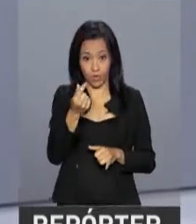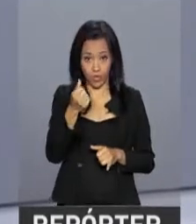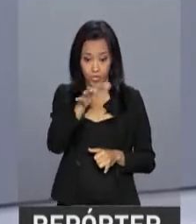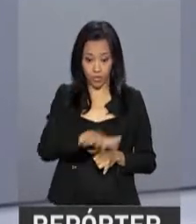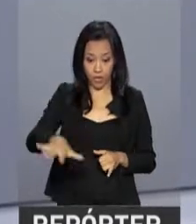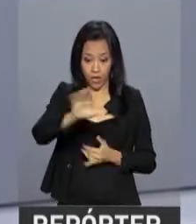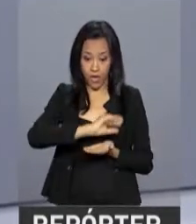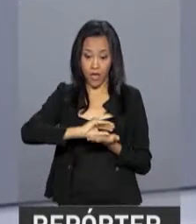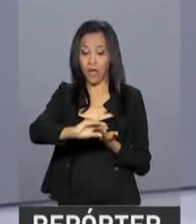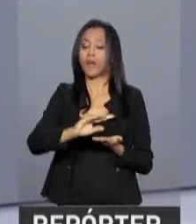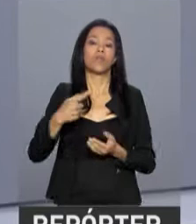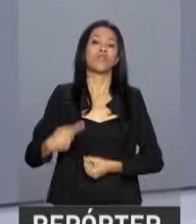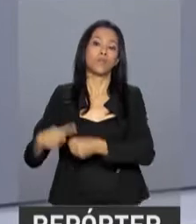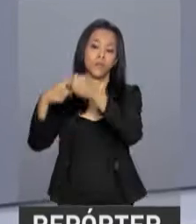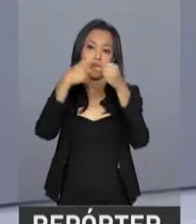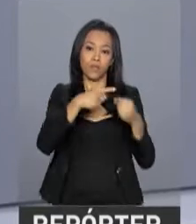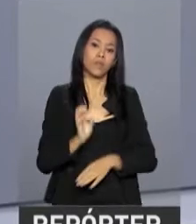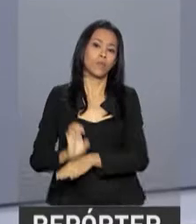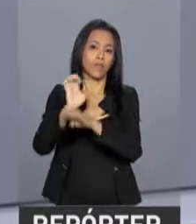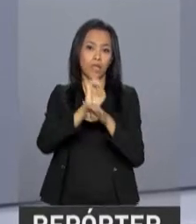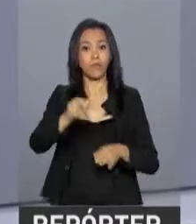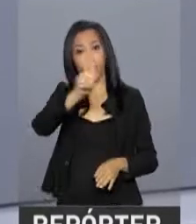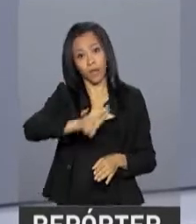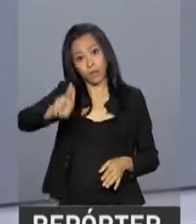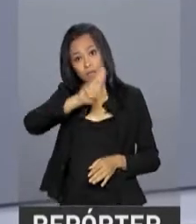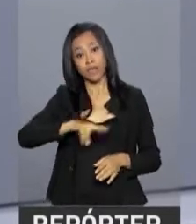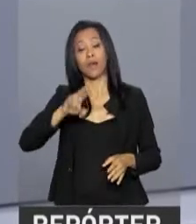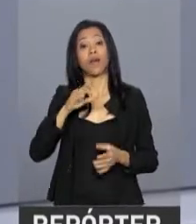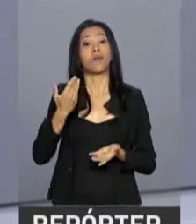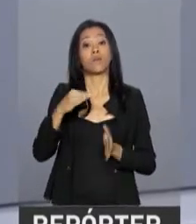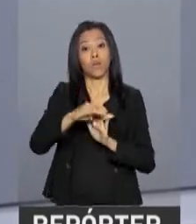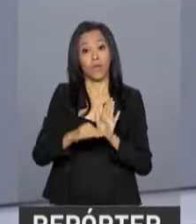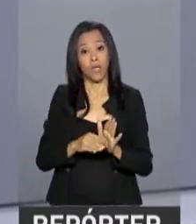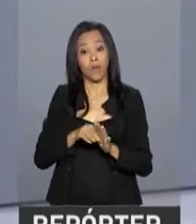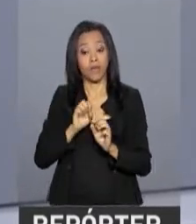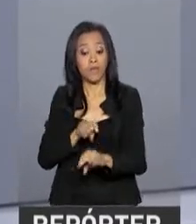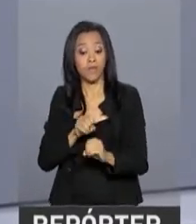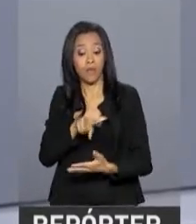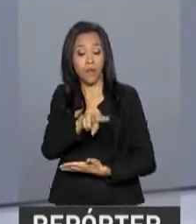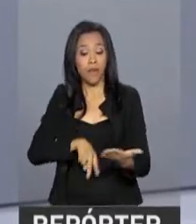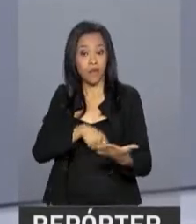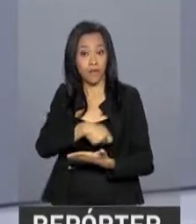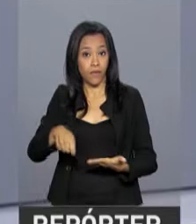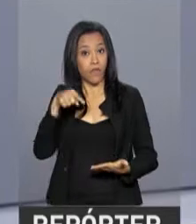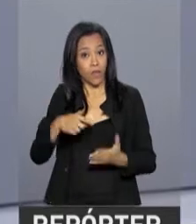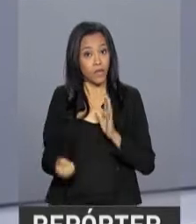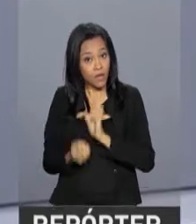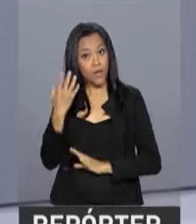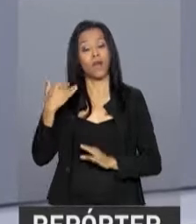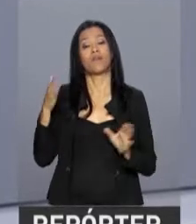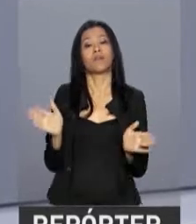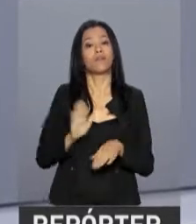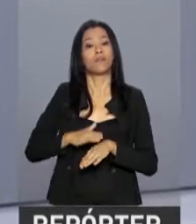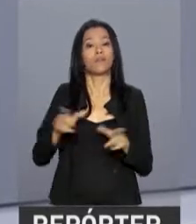estados e municípios aplicarem no programa mais alfabetização o programa foi criado pelo mec para apoiar escolas no processo de